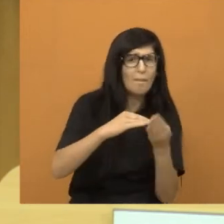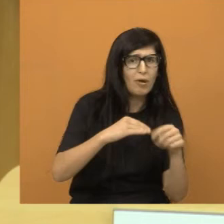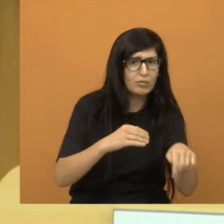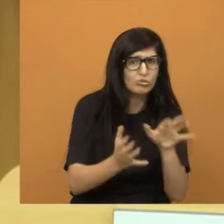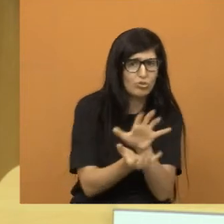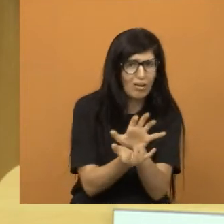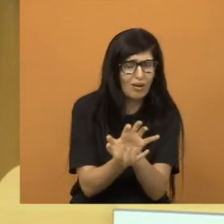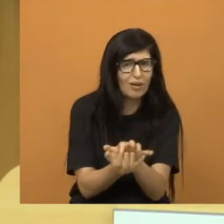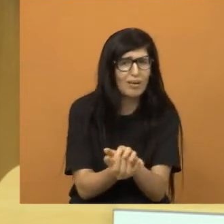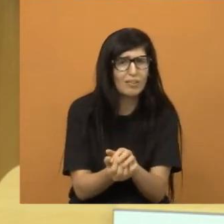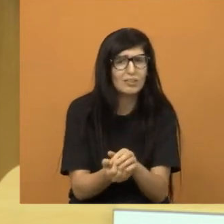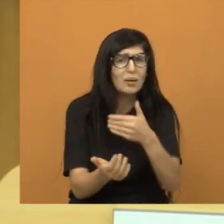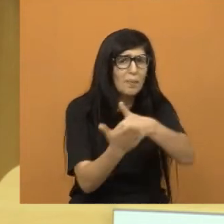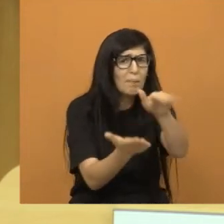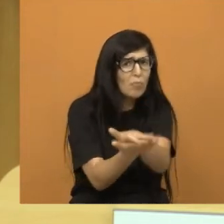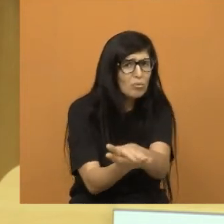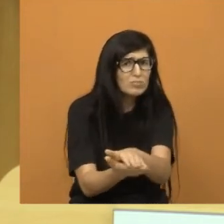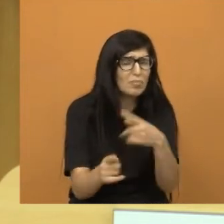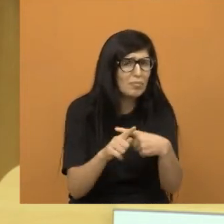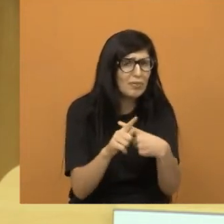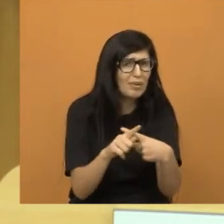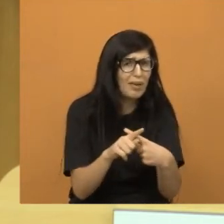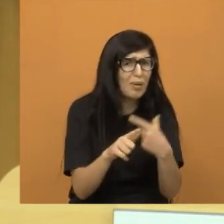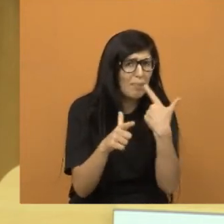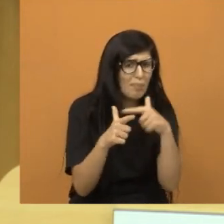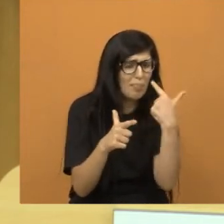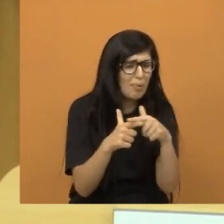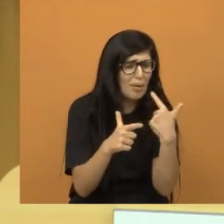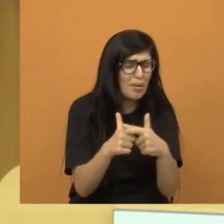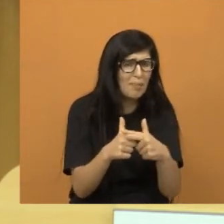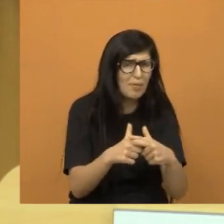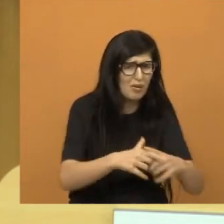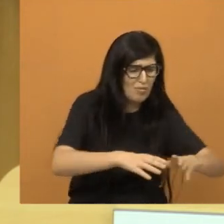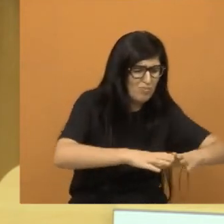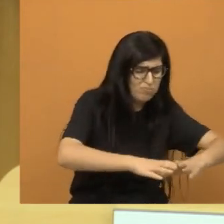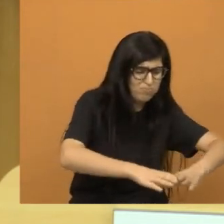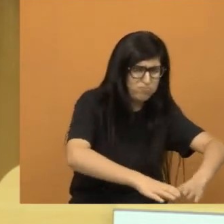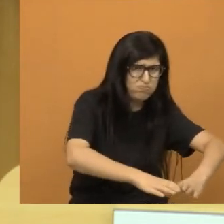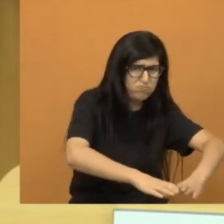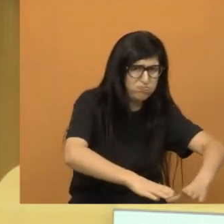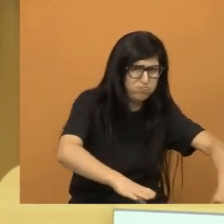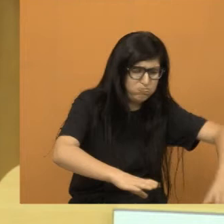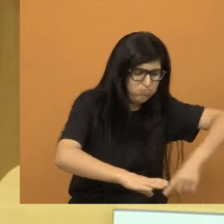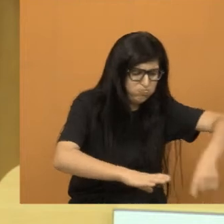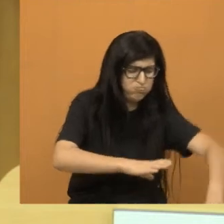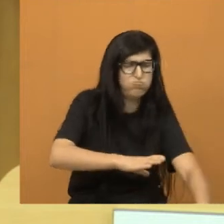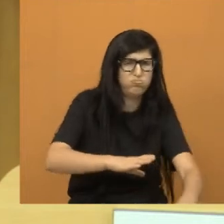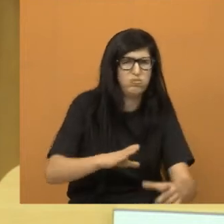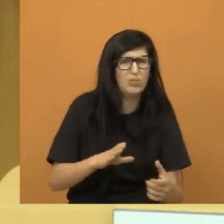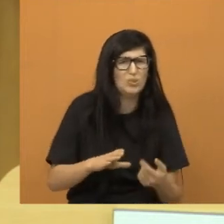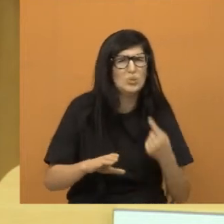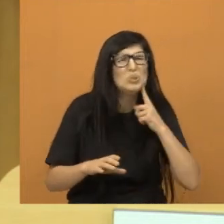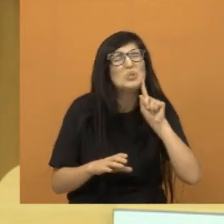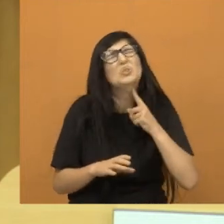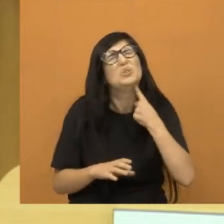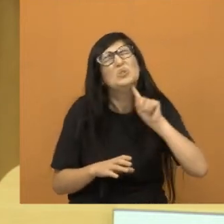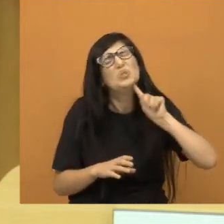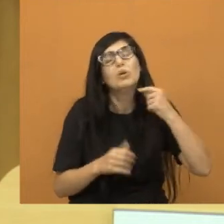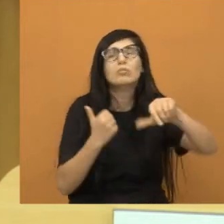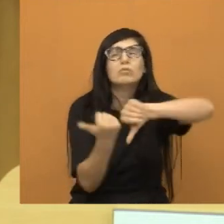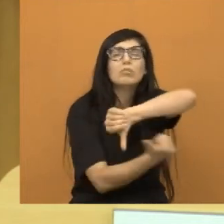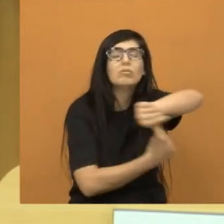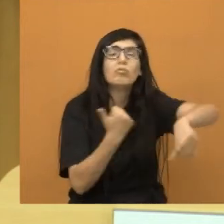por conta das fossas. E eu vou dizer para você que tem outros bairros na cidade que também não tem o tratamento de esgoto, que despejam no próprio